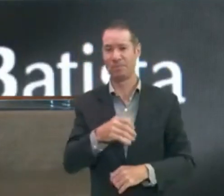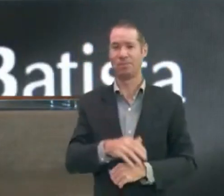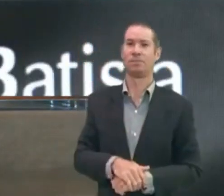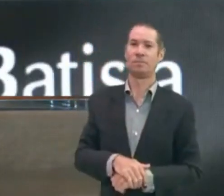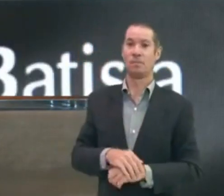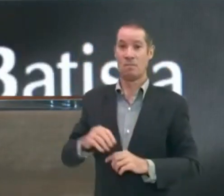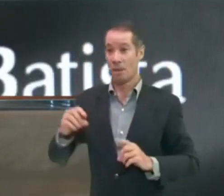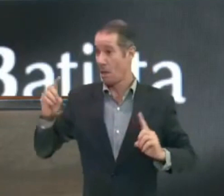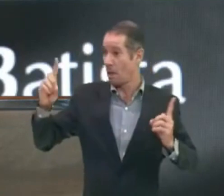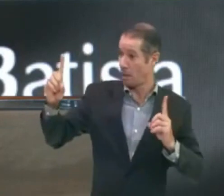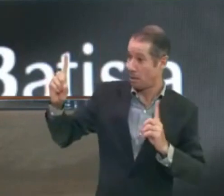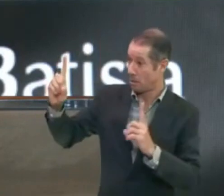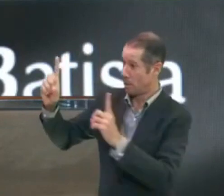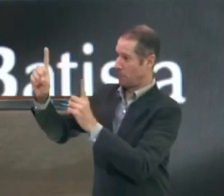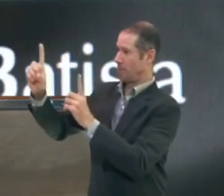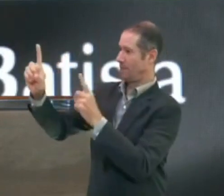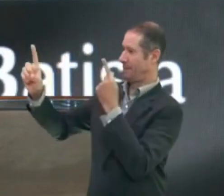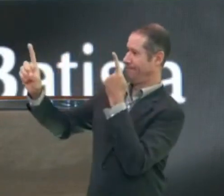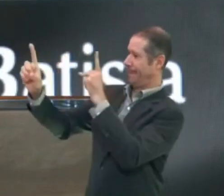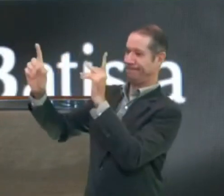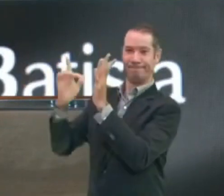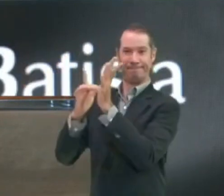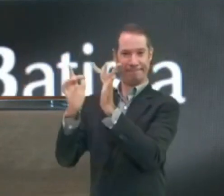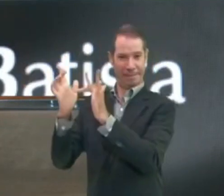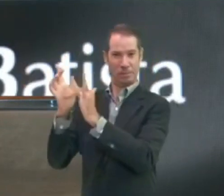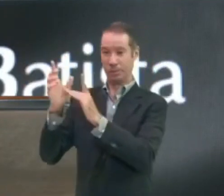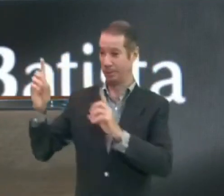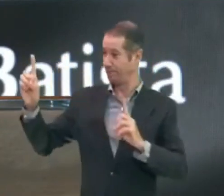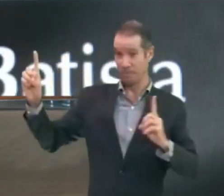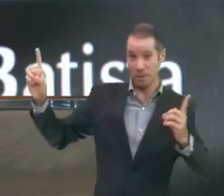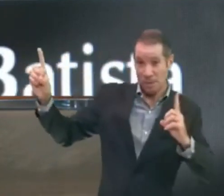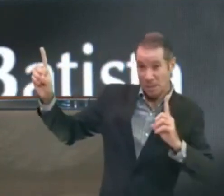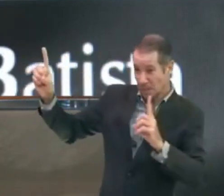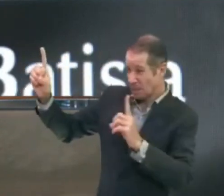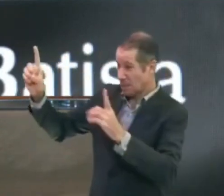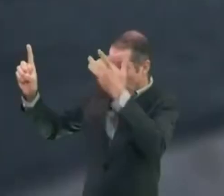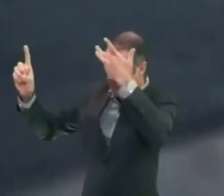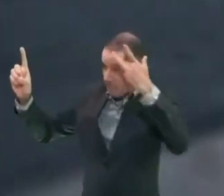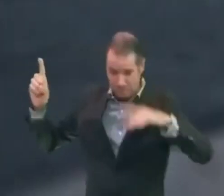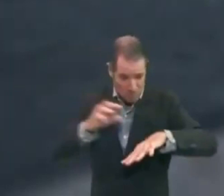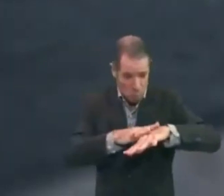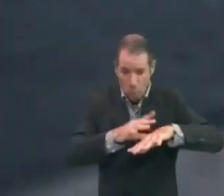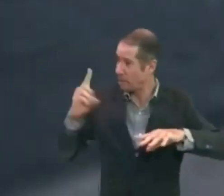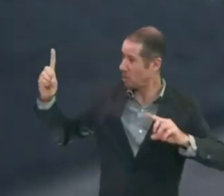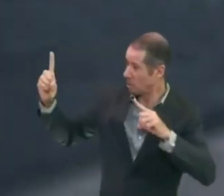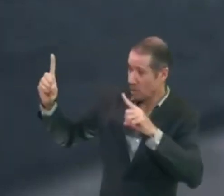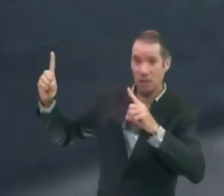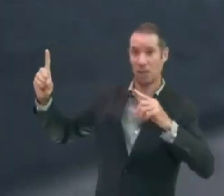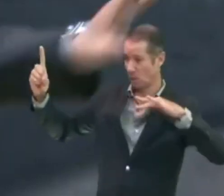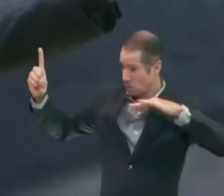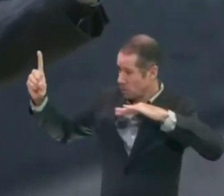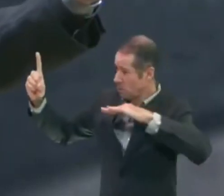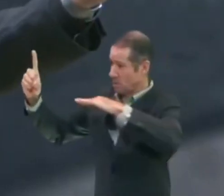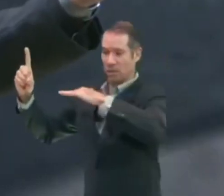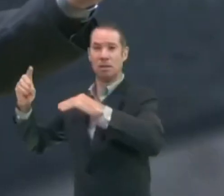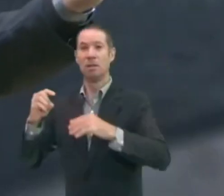se aproxima do Senhor Jesus. E quando ele se aproxima do Senhor Jesus, talvez porque